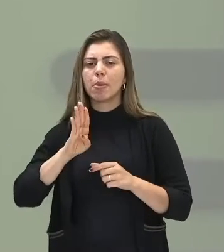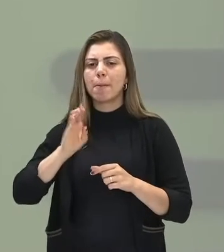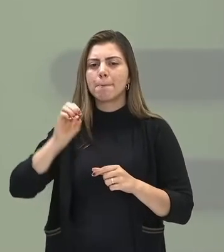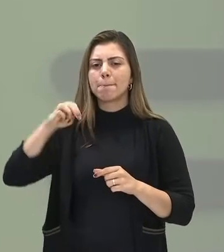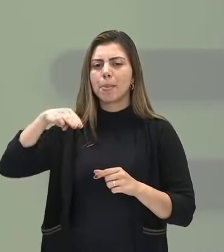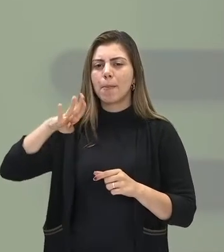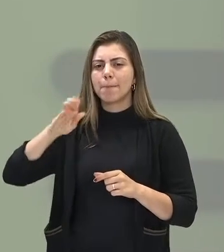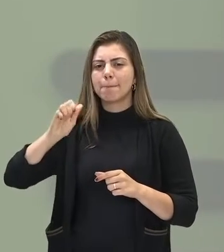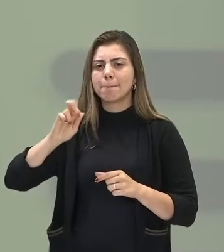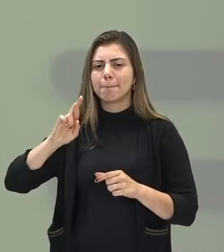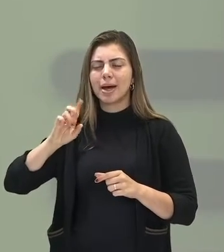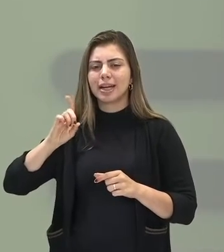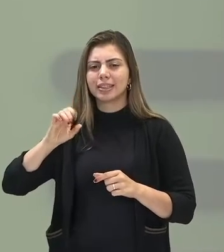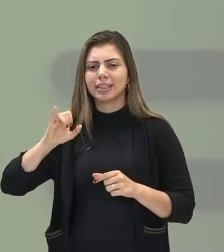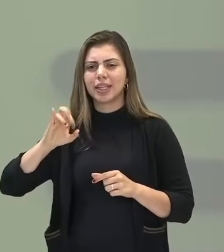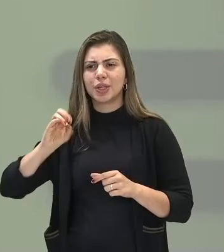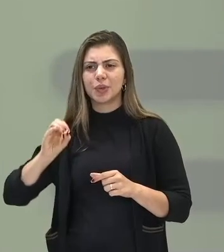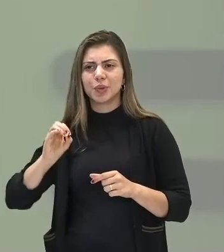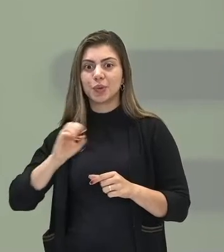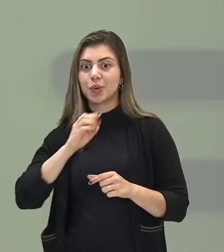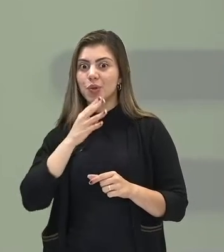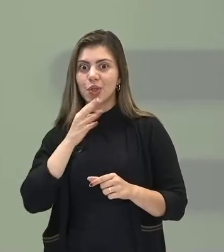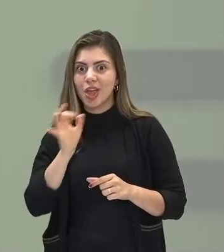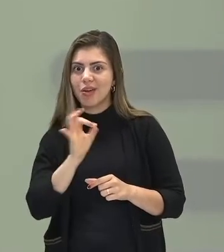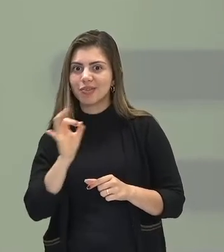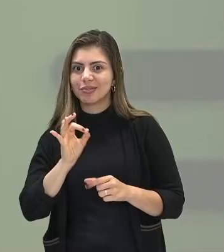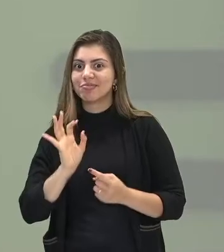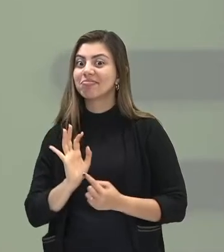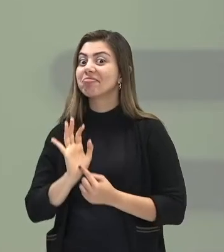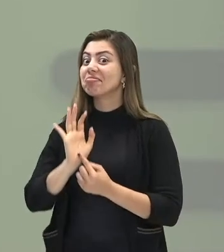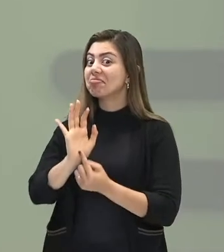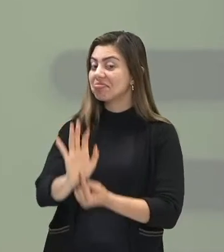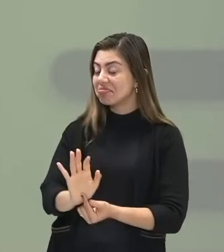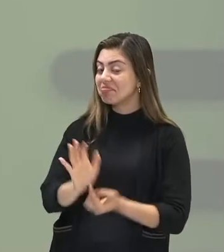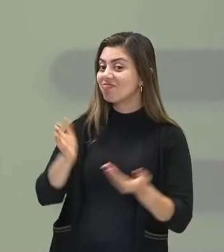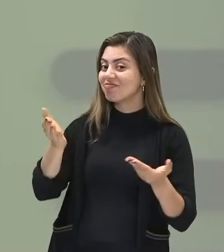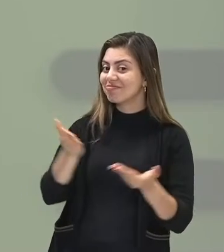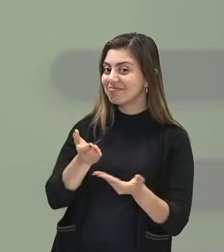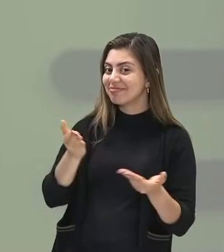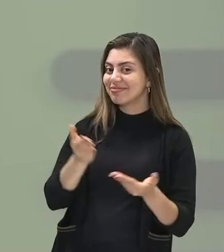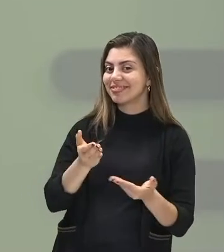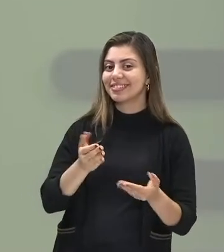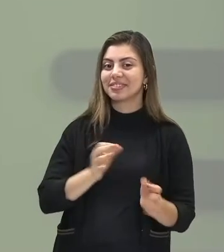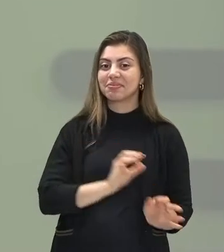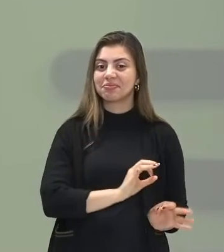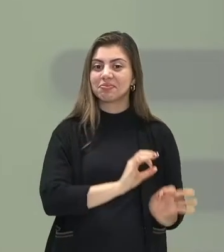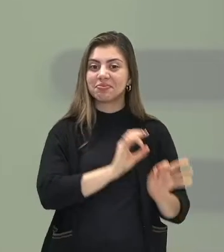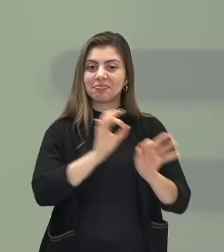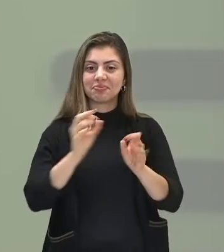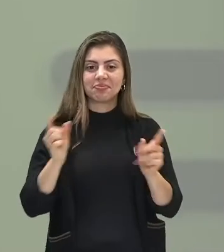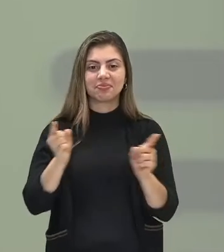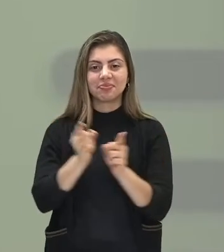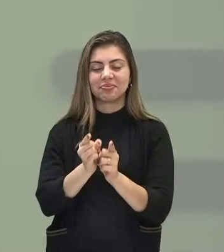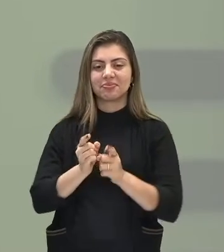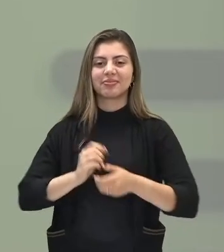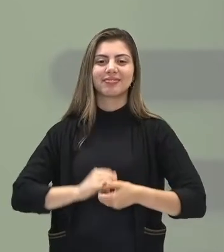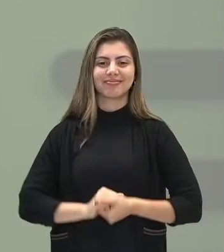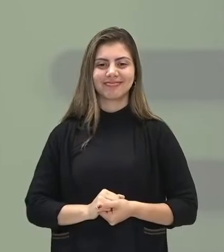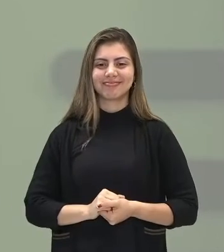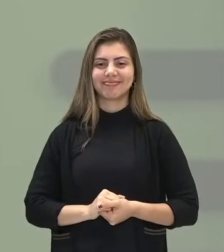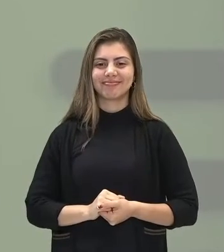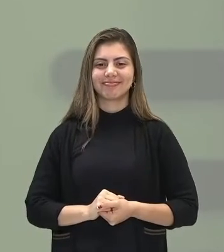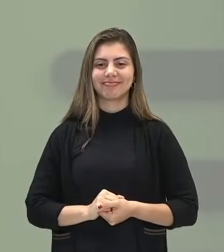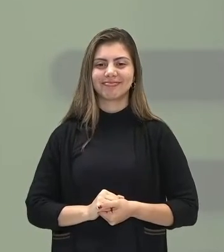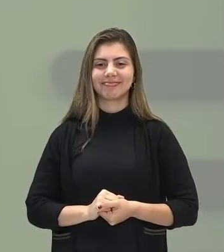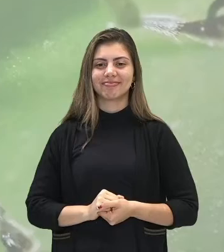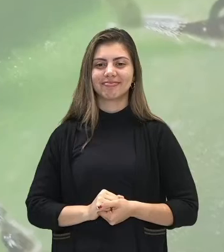bombardeiro? Não, mas vocês vão conhecer esse besouro agora, nesse vídeo. Vamos lá assistir?